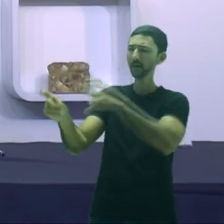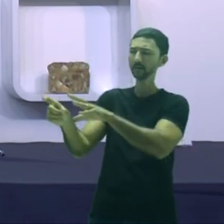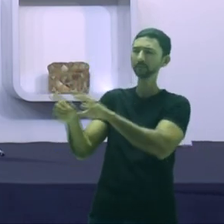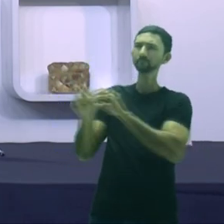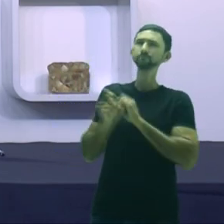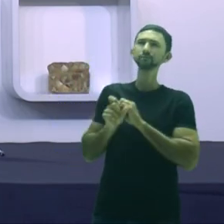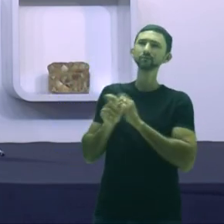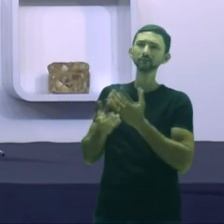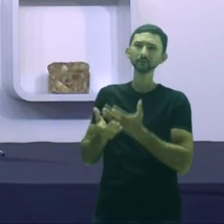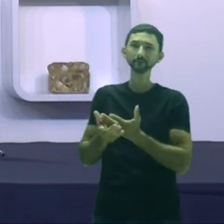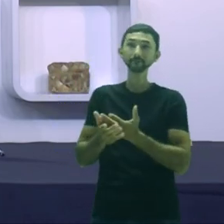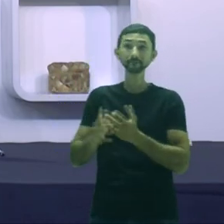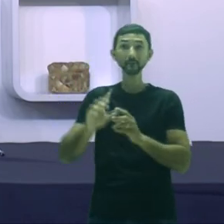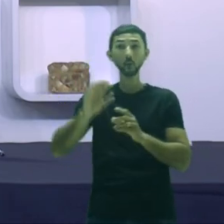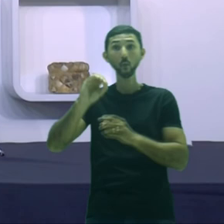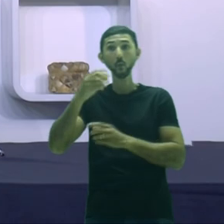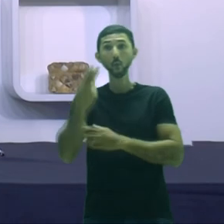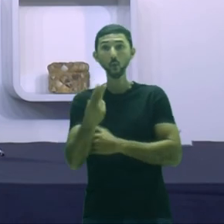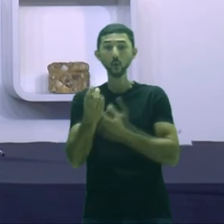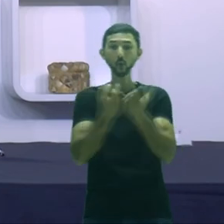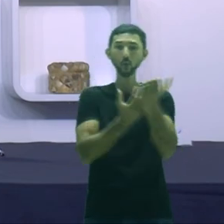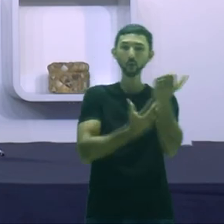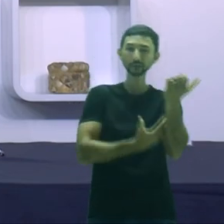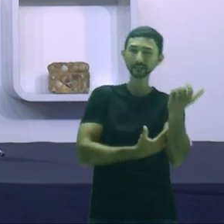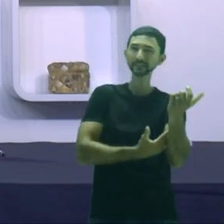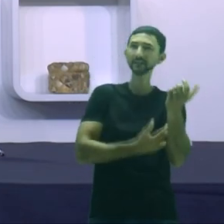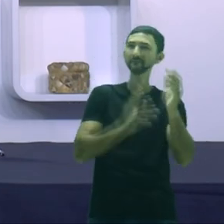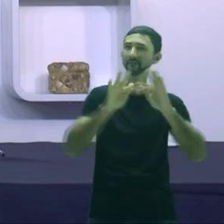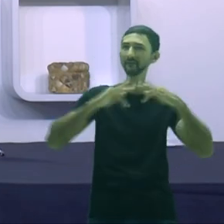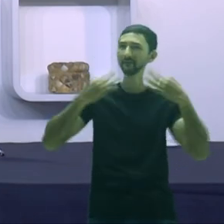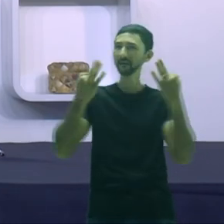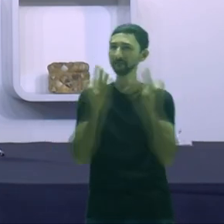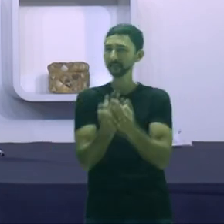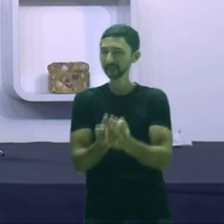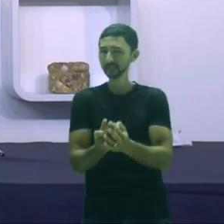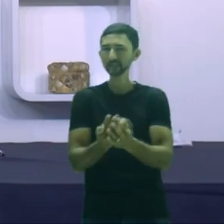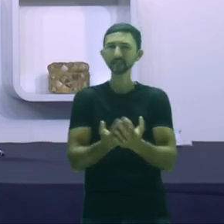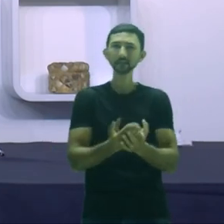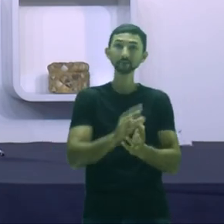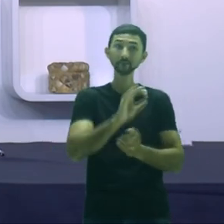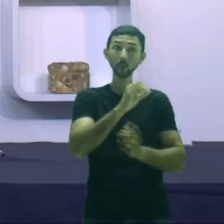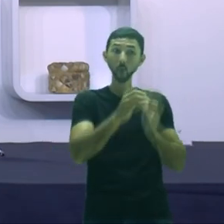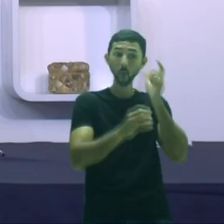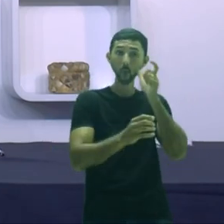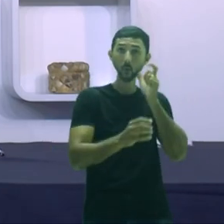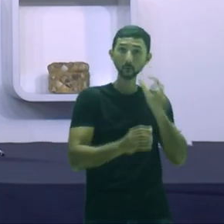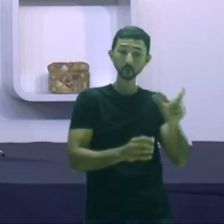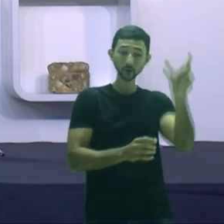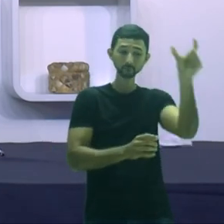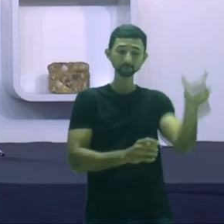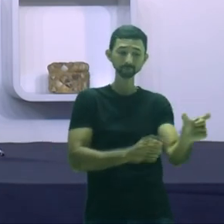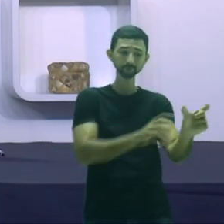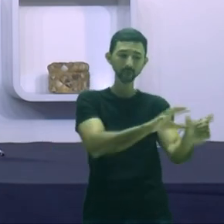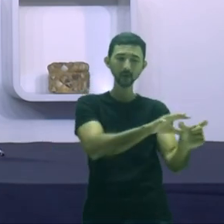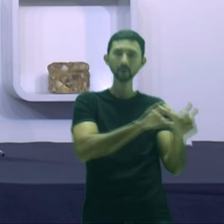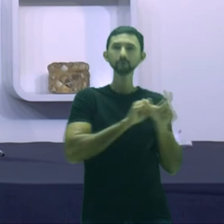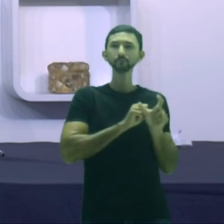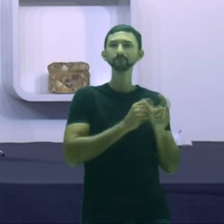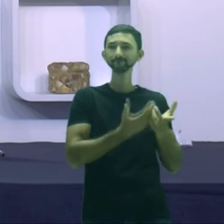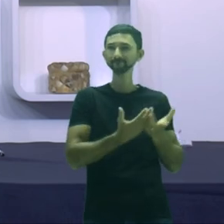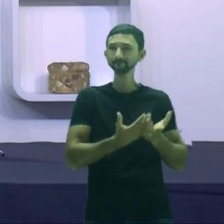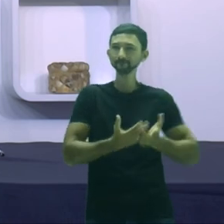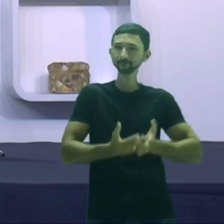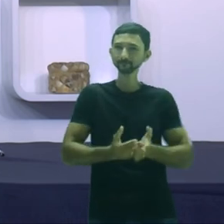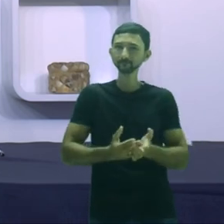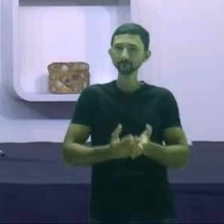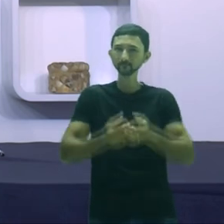sangue da família, ah, tá no mesmo sangue do pai, ou mesmo sangue da mãe, né? E nós vamos desmistificar um pouco essa